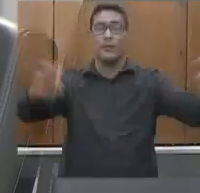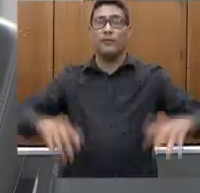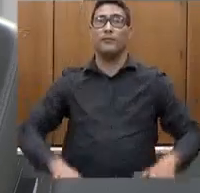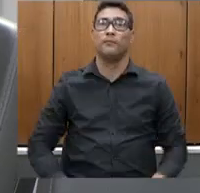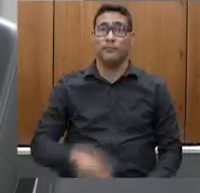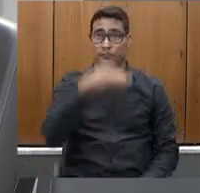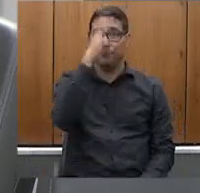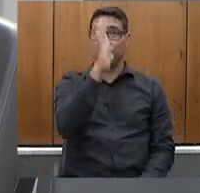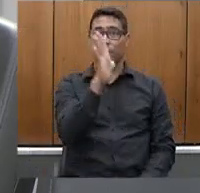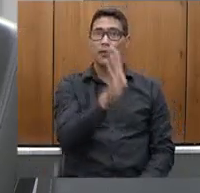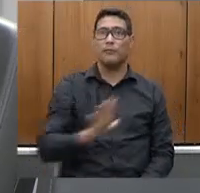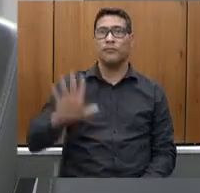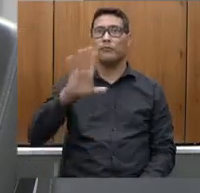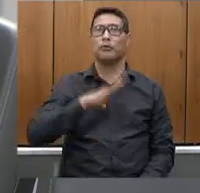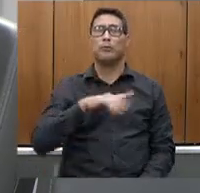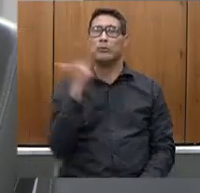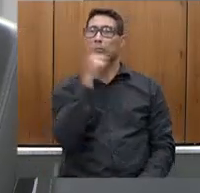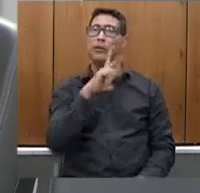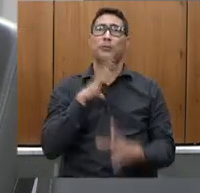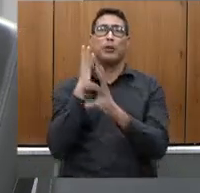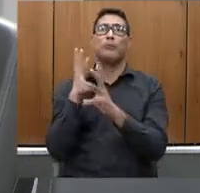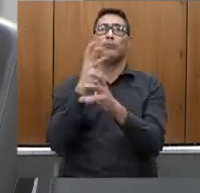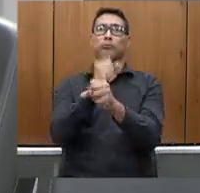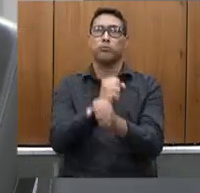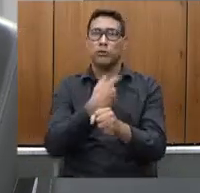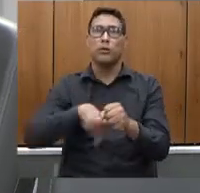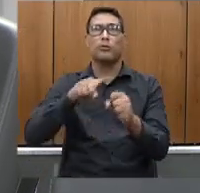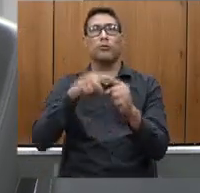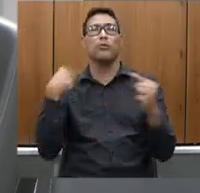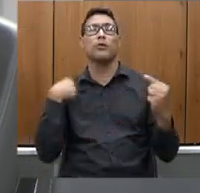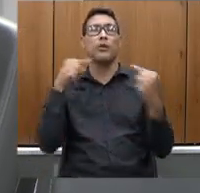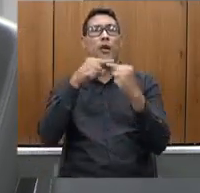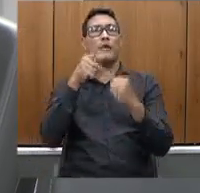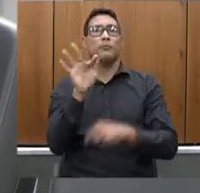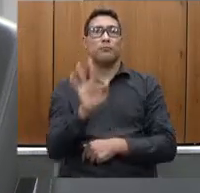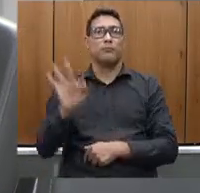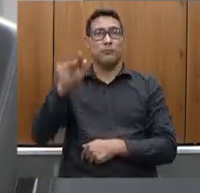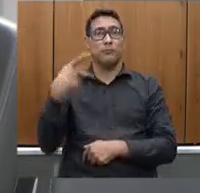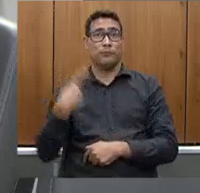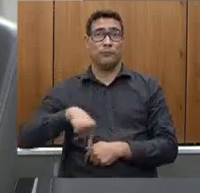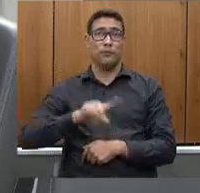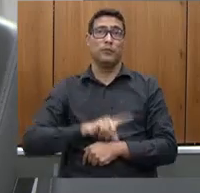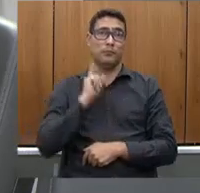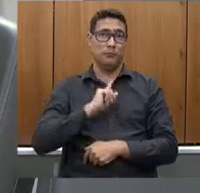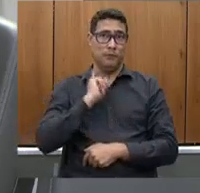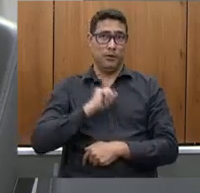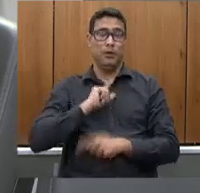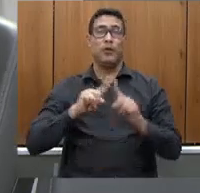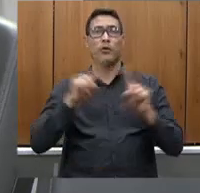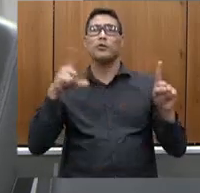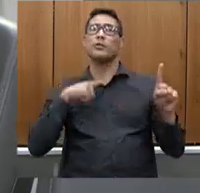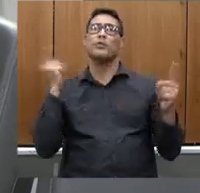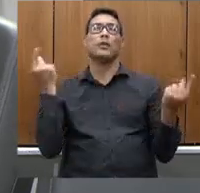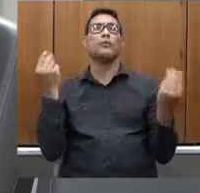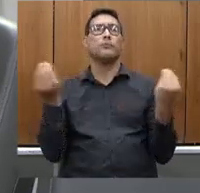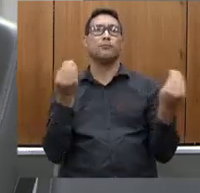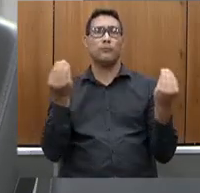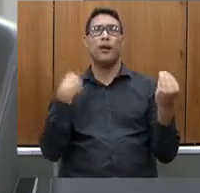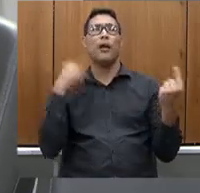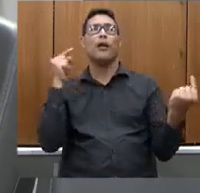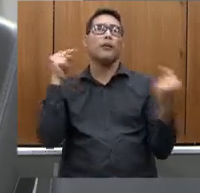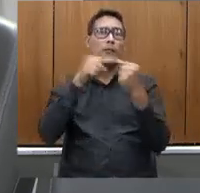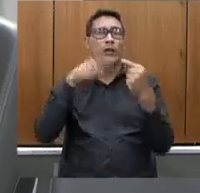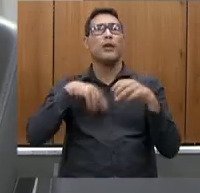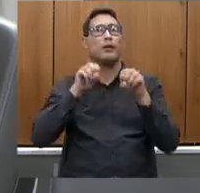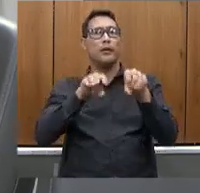capta mais recursos nas emendas parlamentares estaduais e federais do que do que Minas então nós estamos inclusivos sendo benchmark